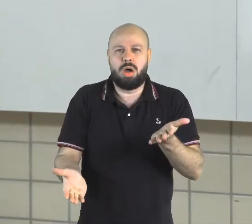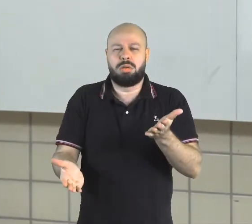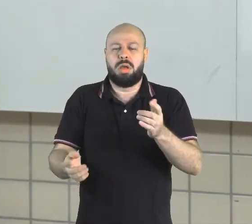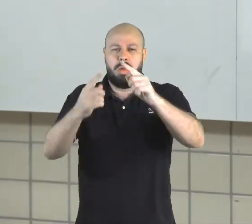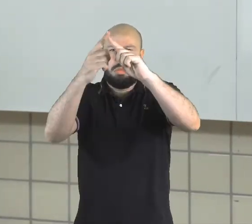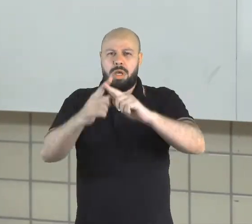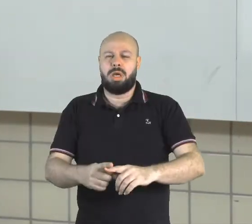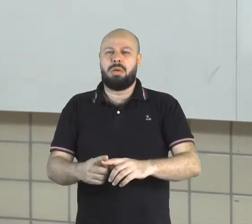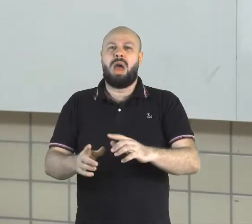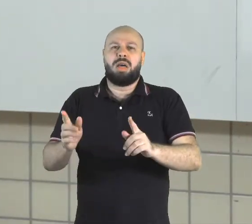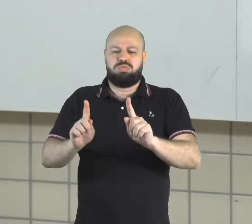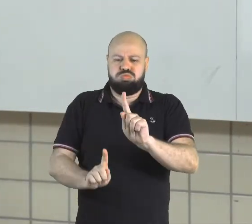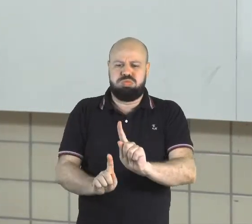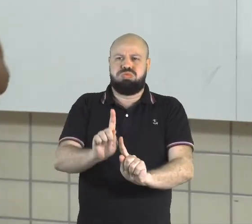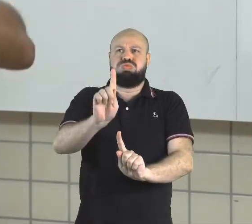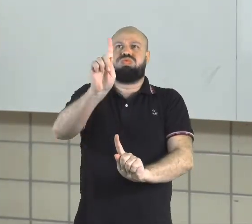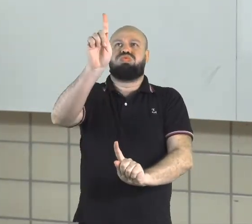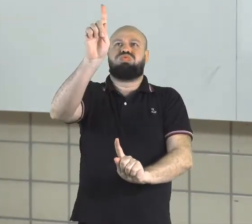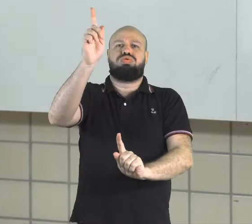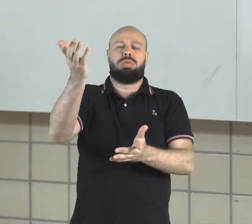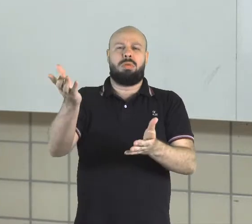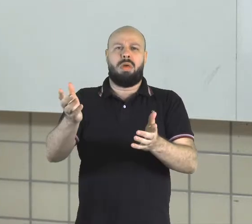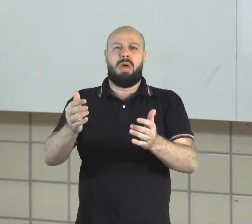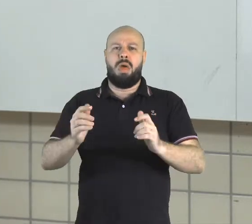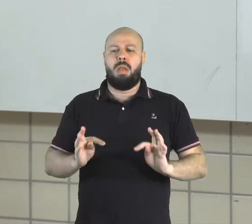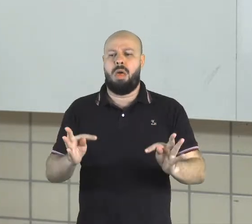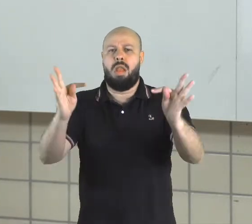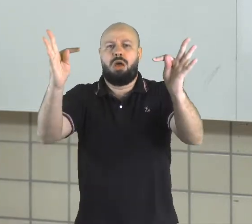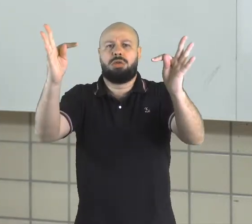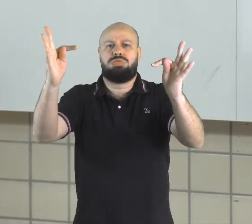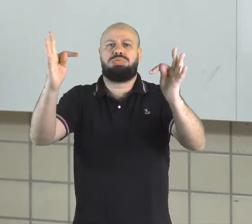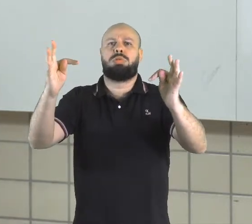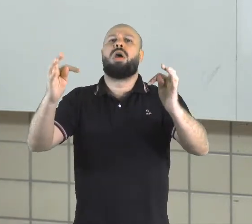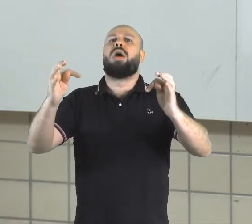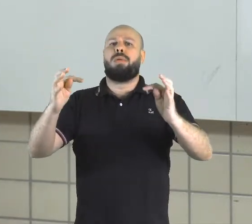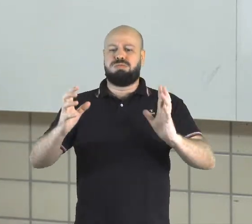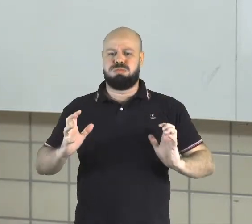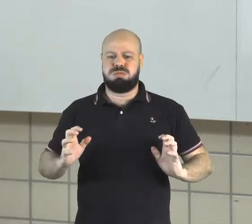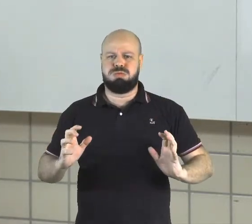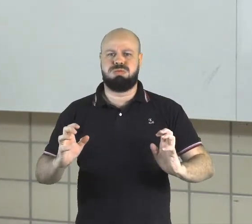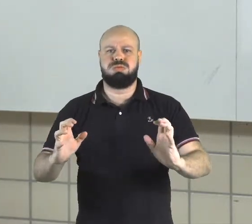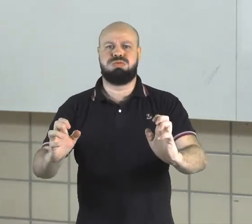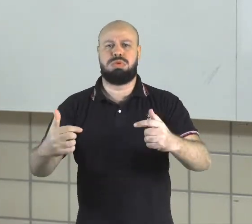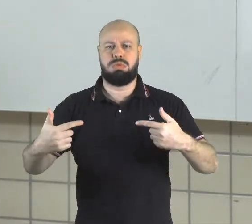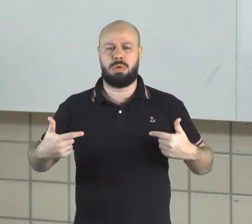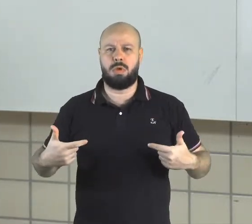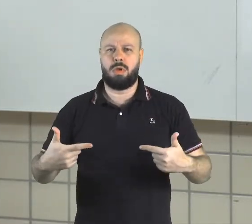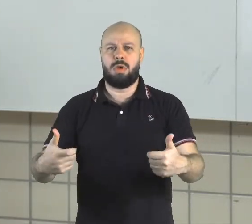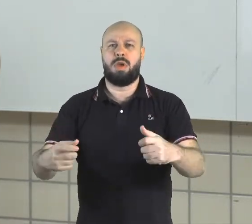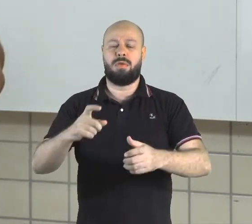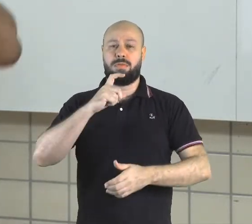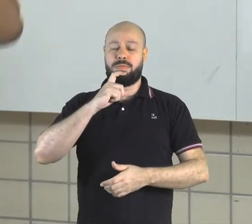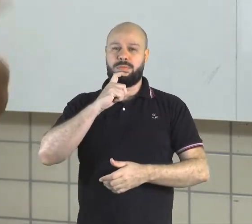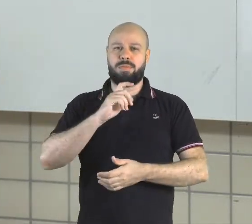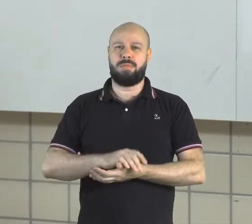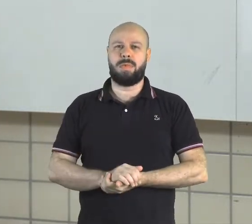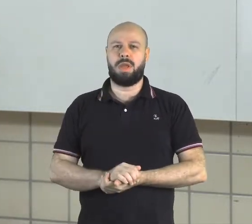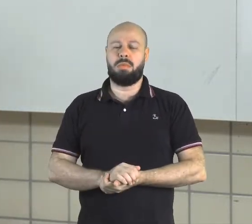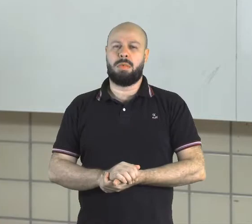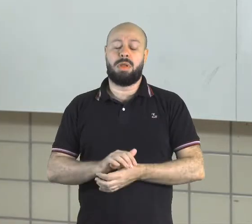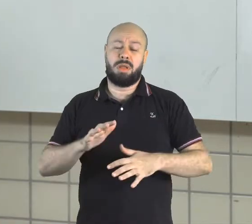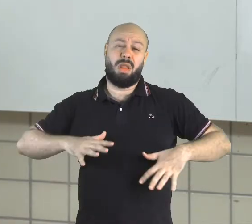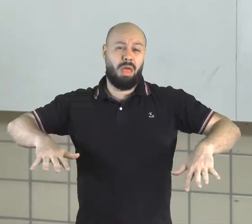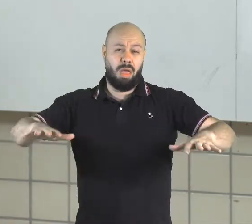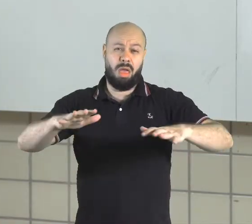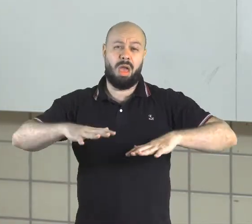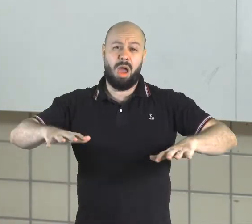corrida espacial, para ver quem era o melhor na tecnologia. Era uma guerra fria, era uma guerra de outras áreas